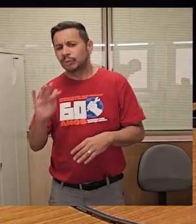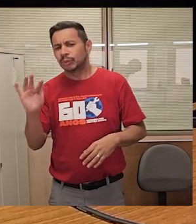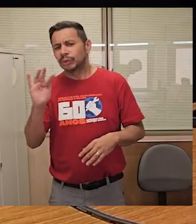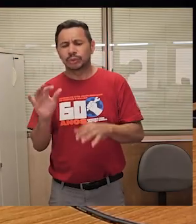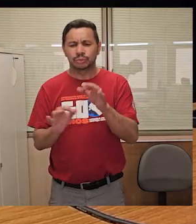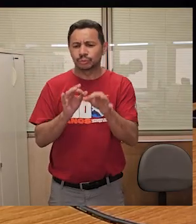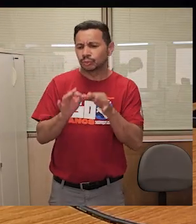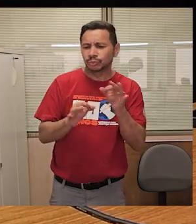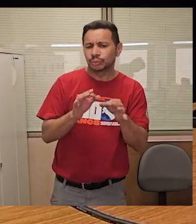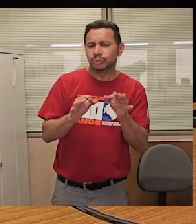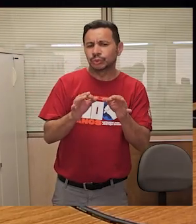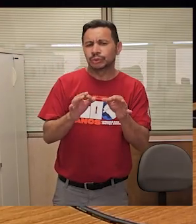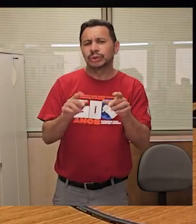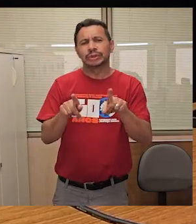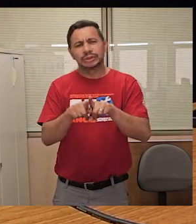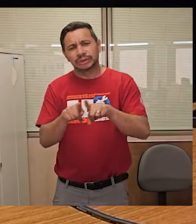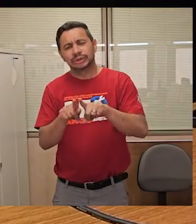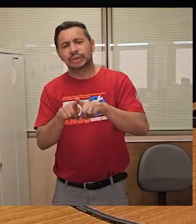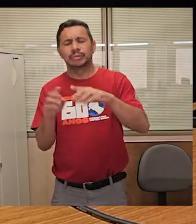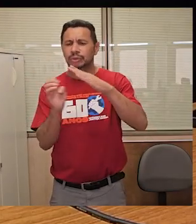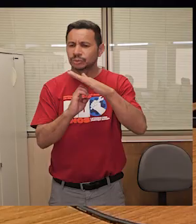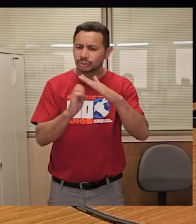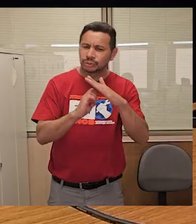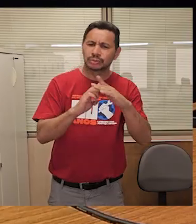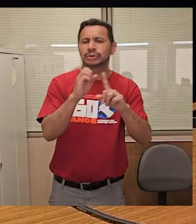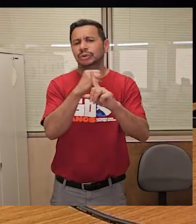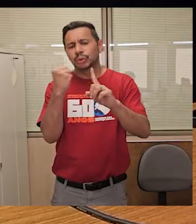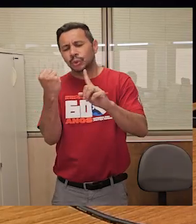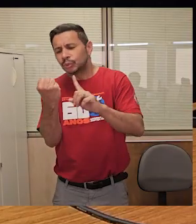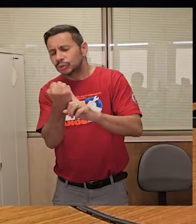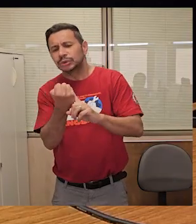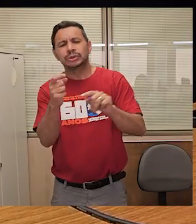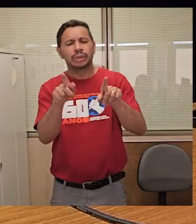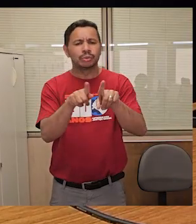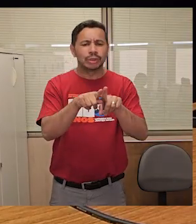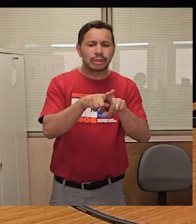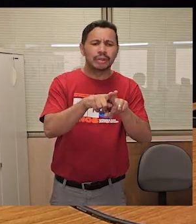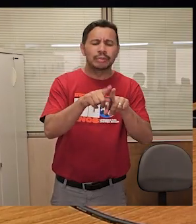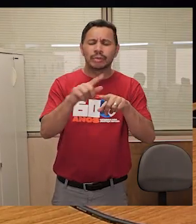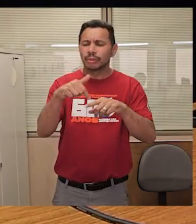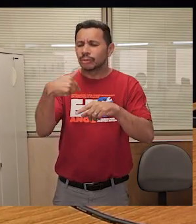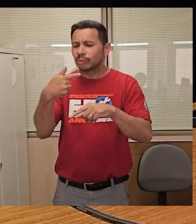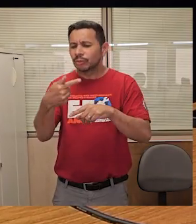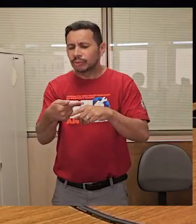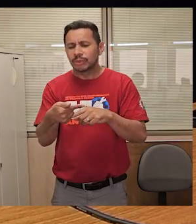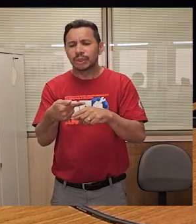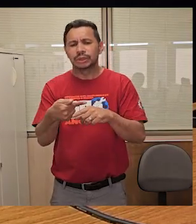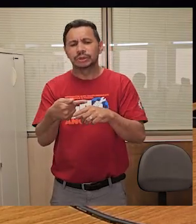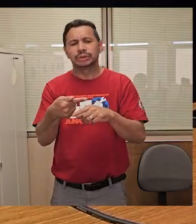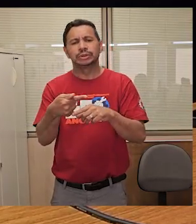públicas, também empresariais, na área social. E ele,